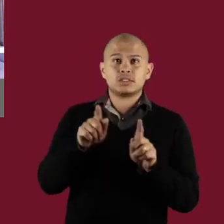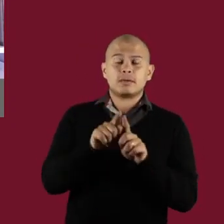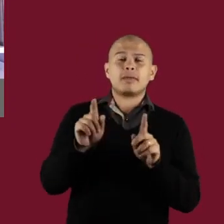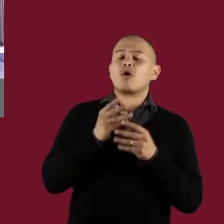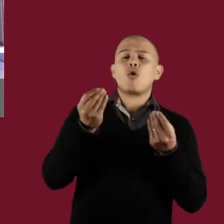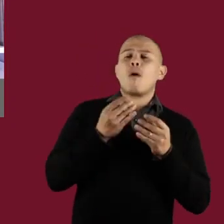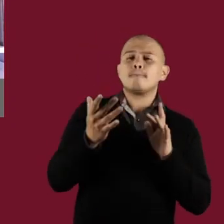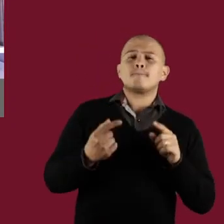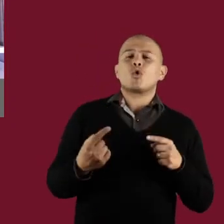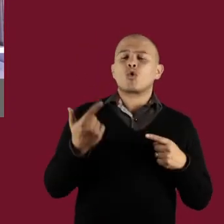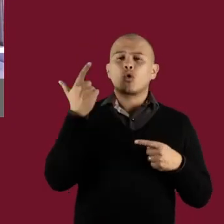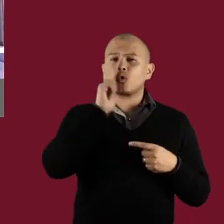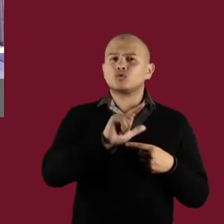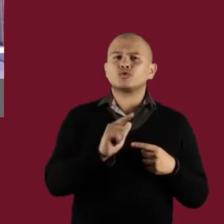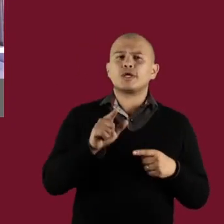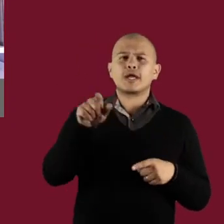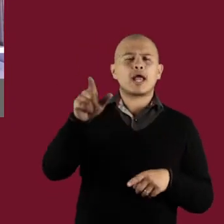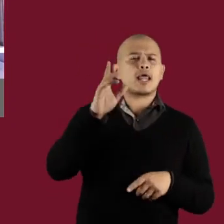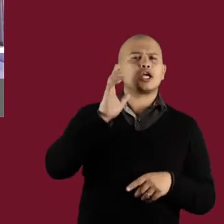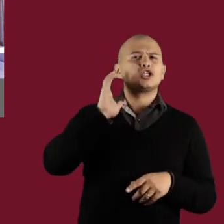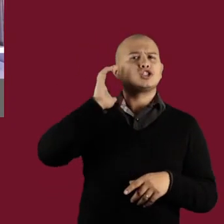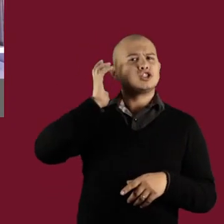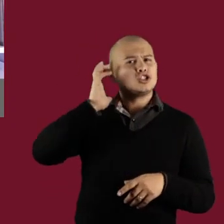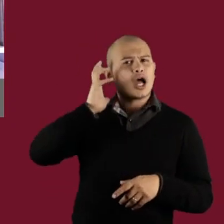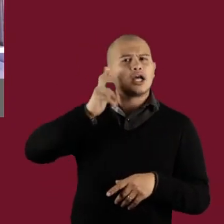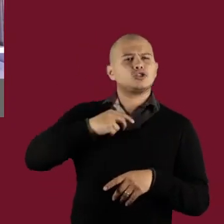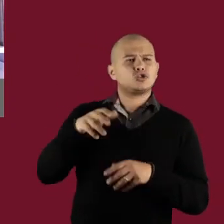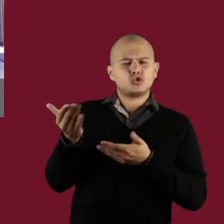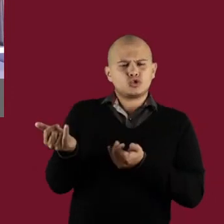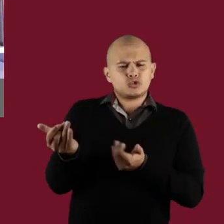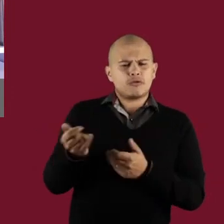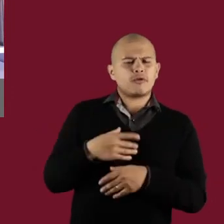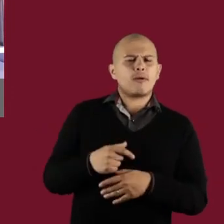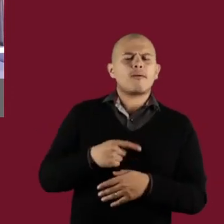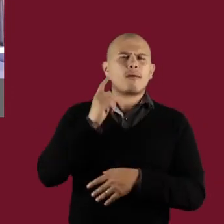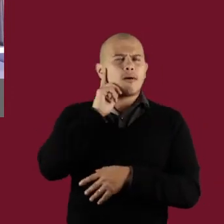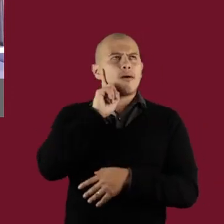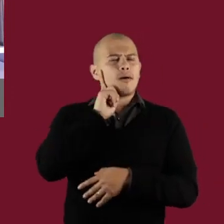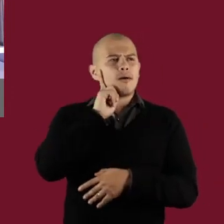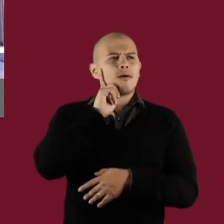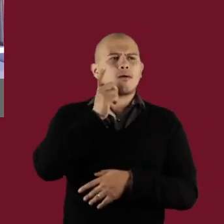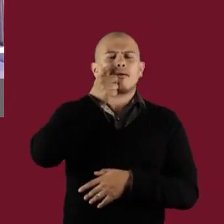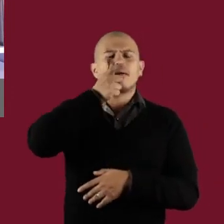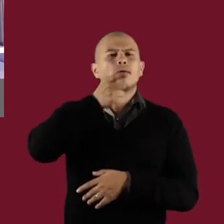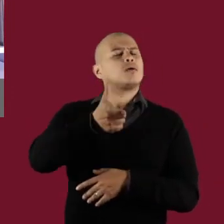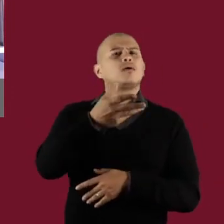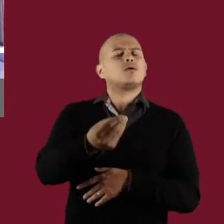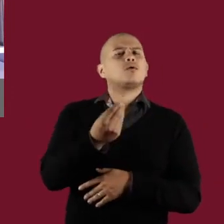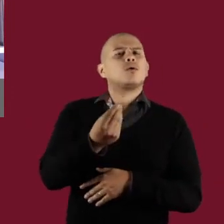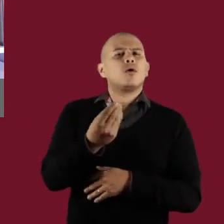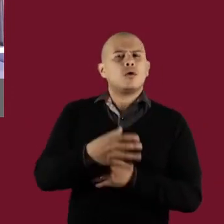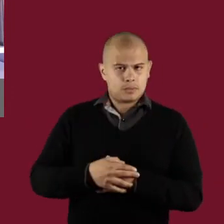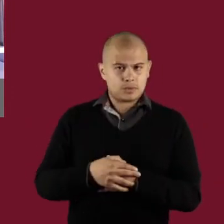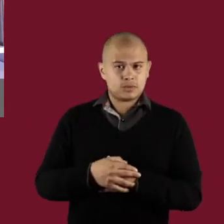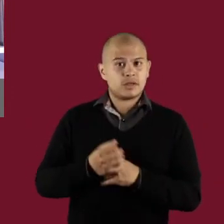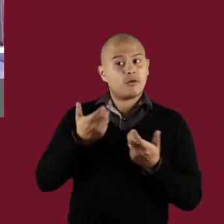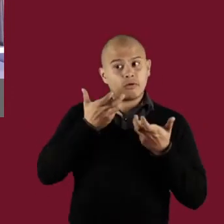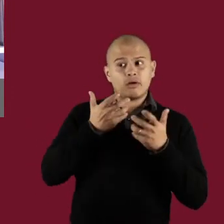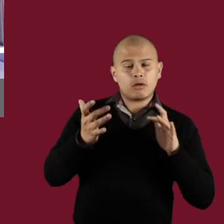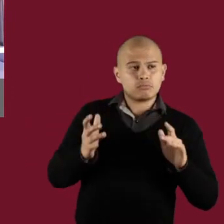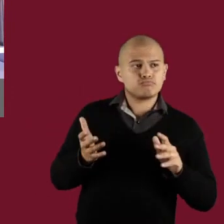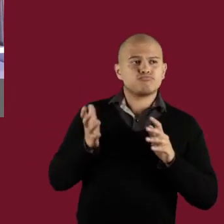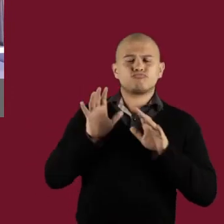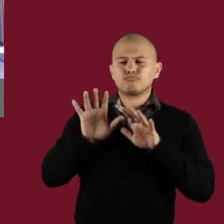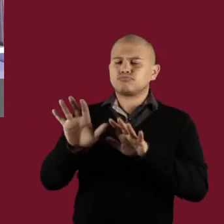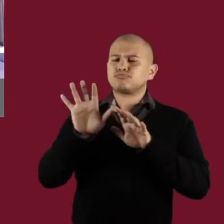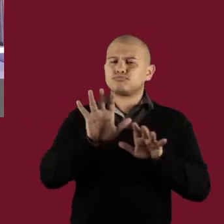adolescente. Portanto, o jovem adolescente não vai ouvir do mesmo locutor, na mesma forma de redação e etc., no mesmo estilo